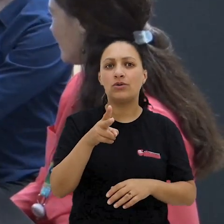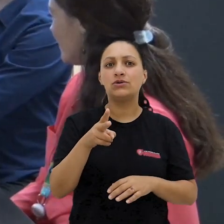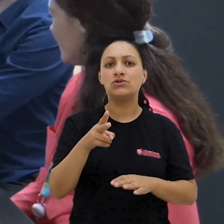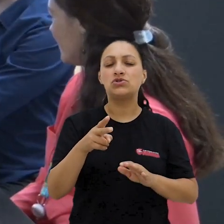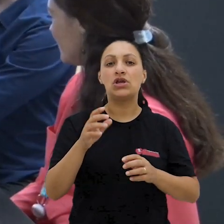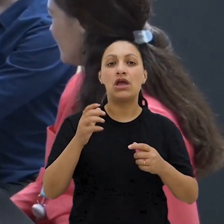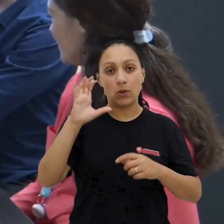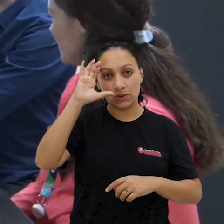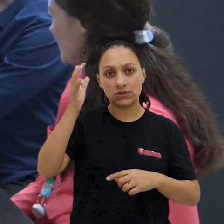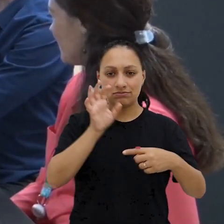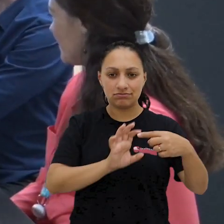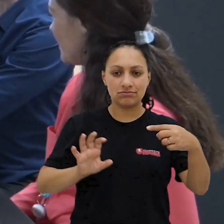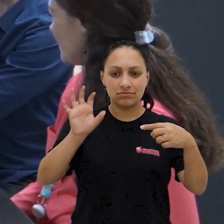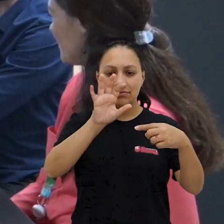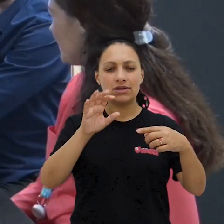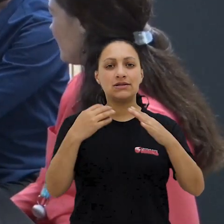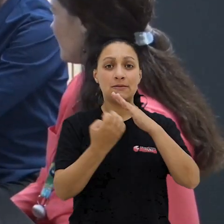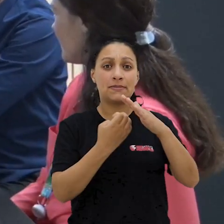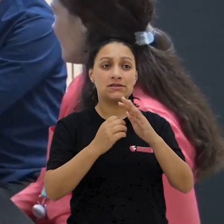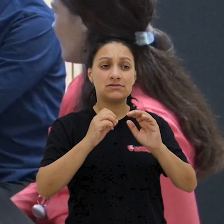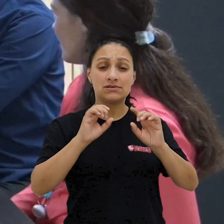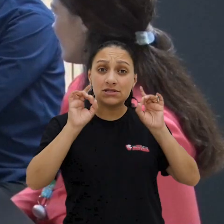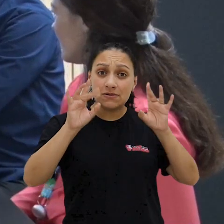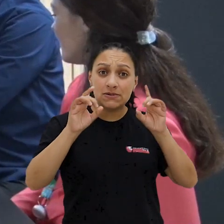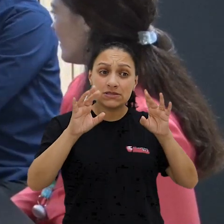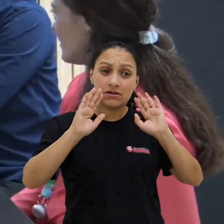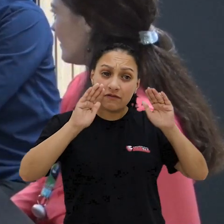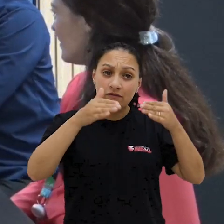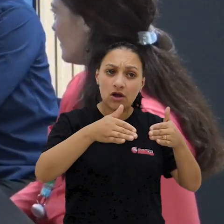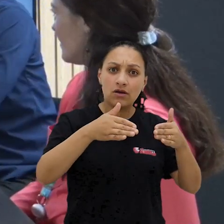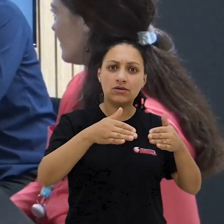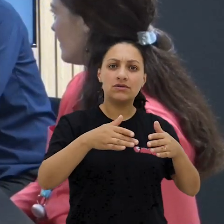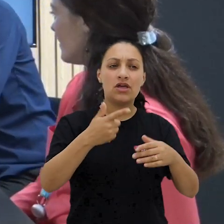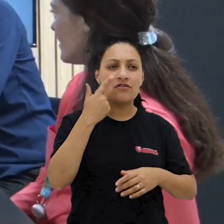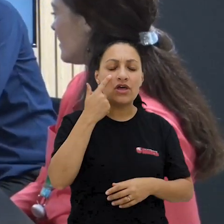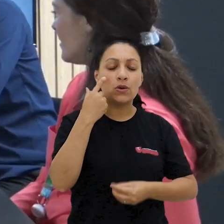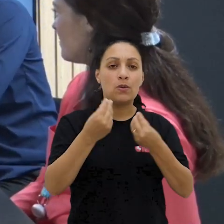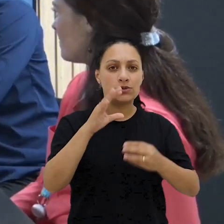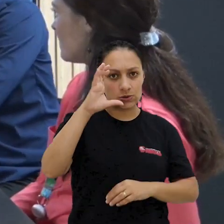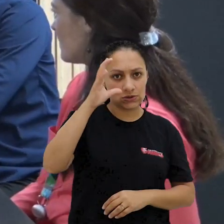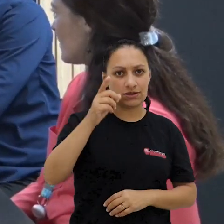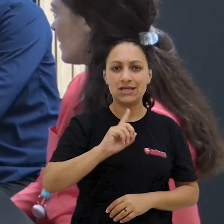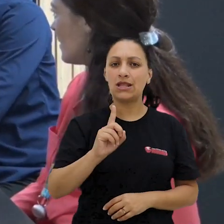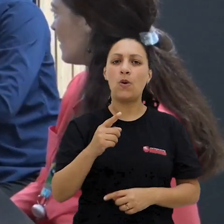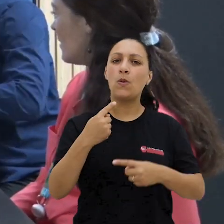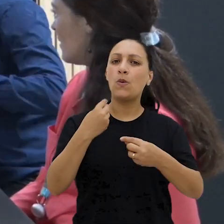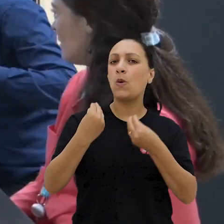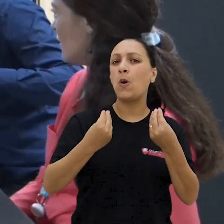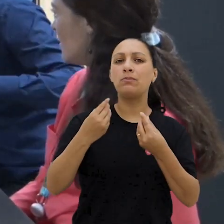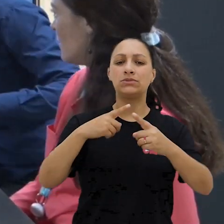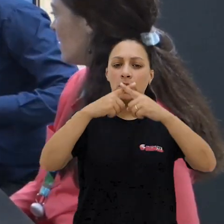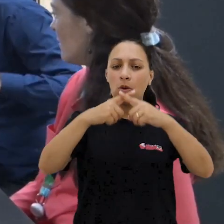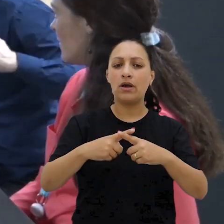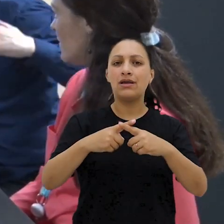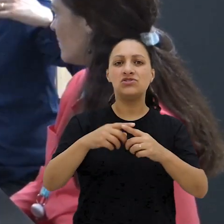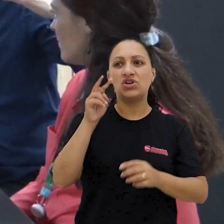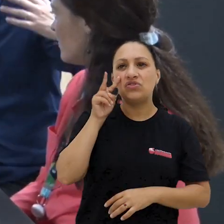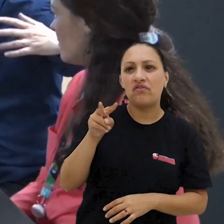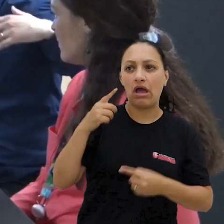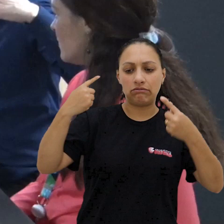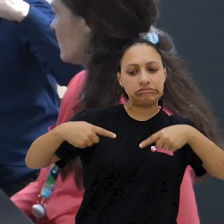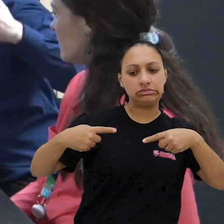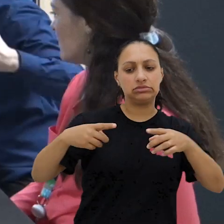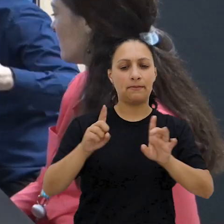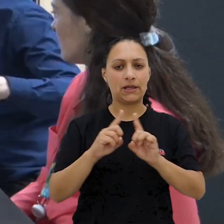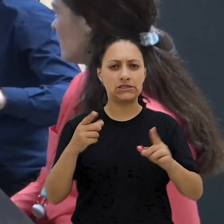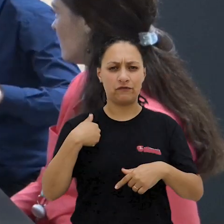acontece dentro do ecossistema, que as empresas se tornam especialistas, então é mais fácil tu ver como solução, não como concorrente, que é o que a gente escuta muito. Mas